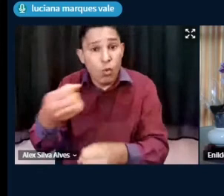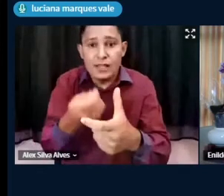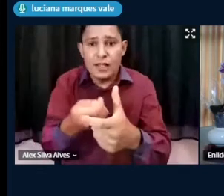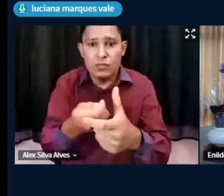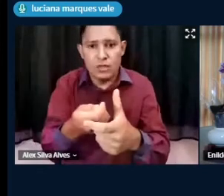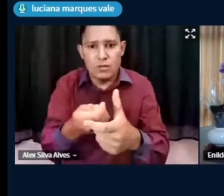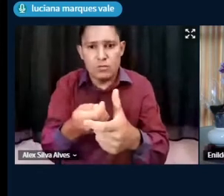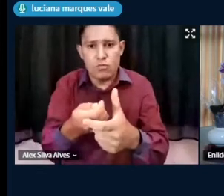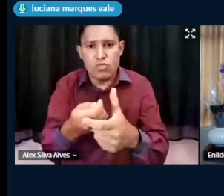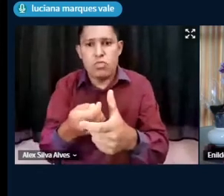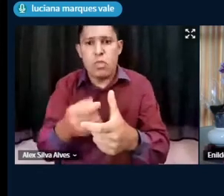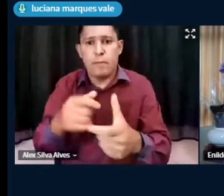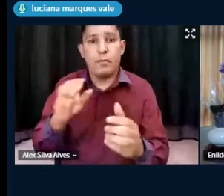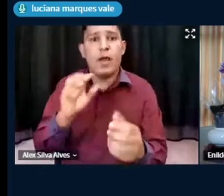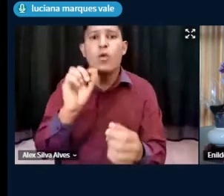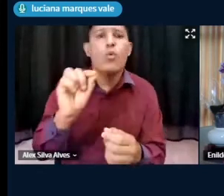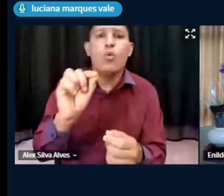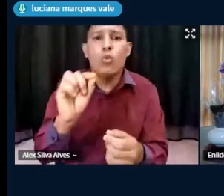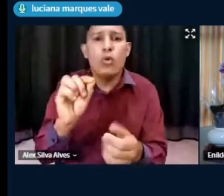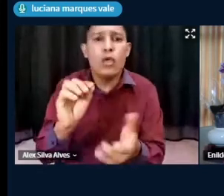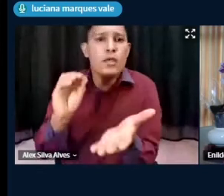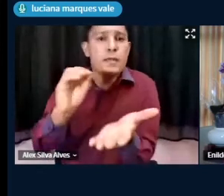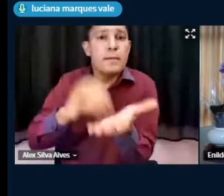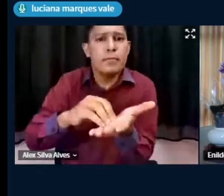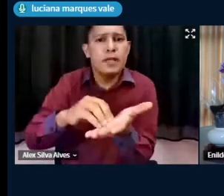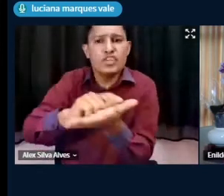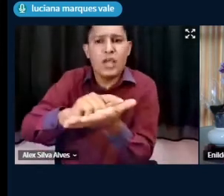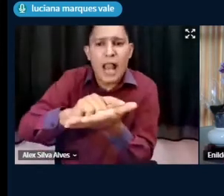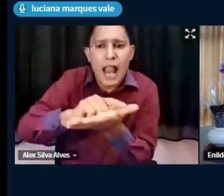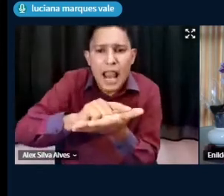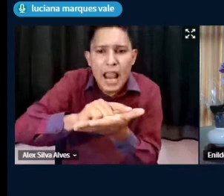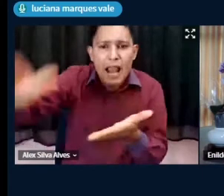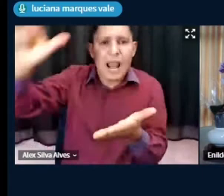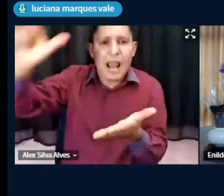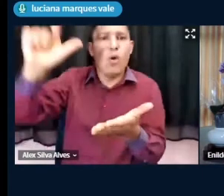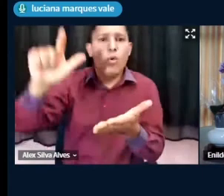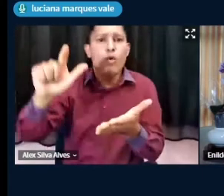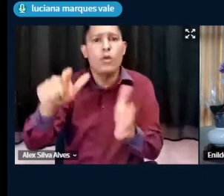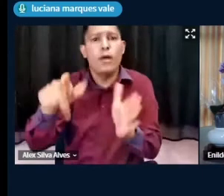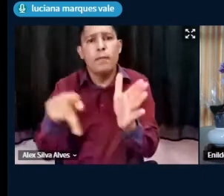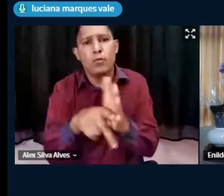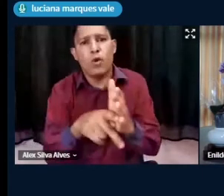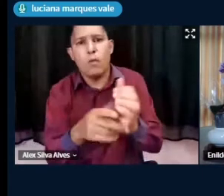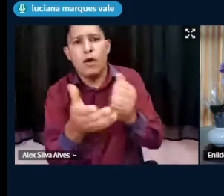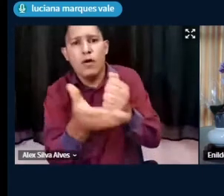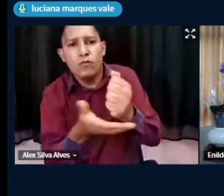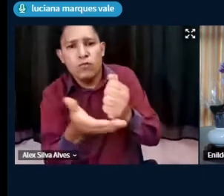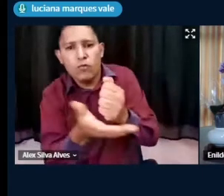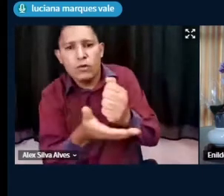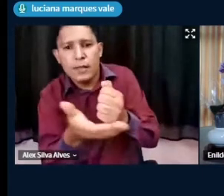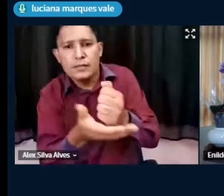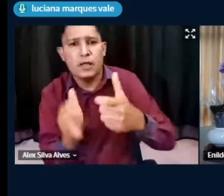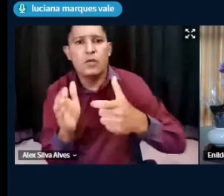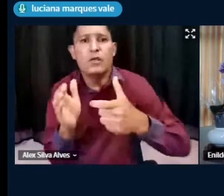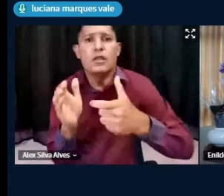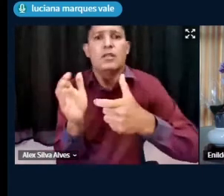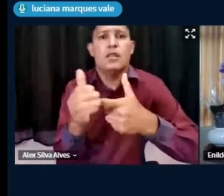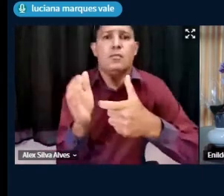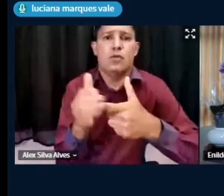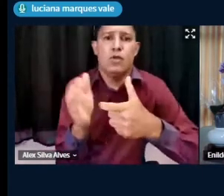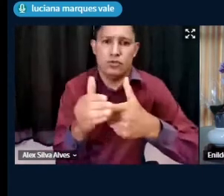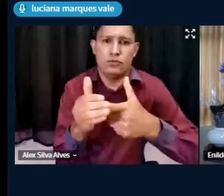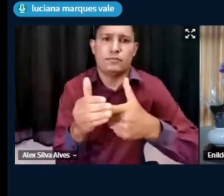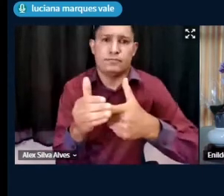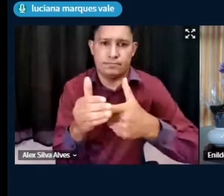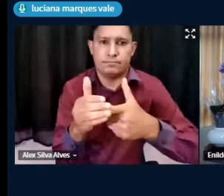termo especializado. Essa construção exige que sinais-termos sejam criados para preencher essa lacuna